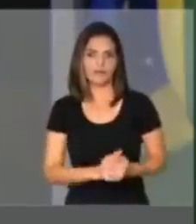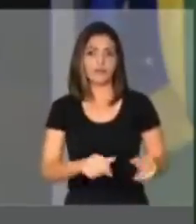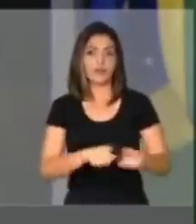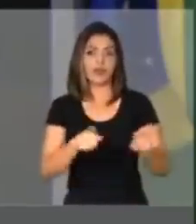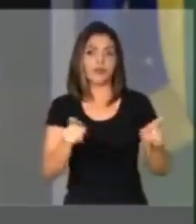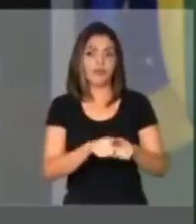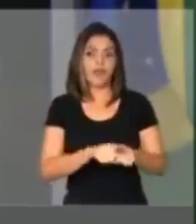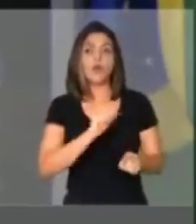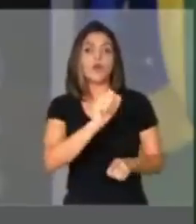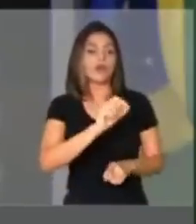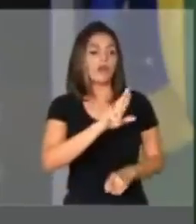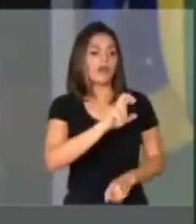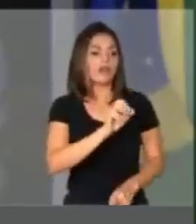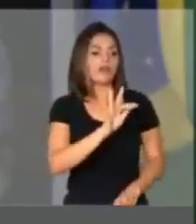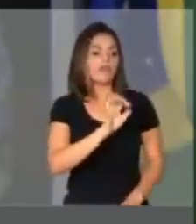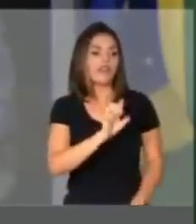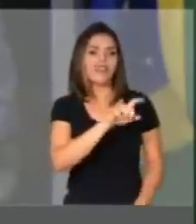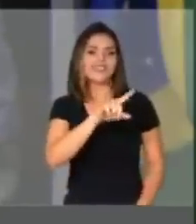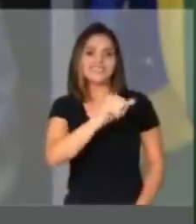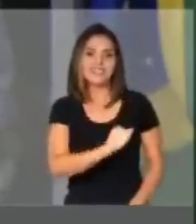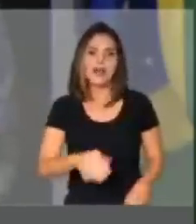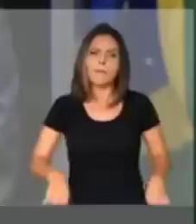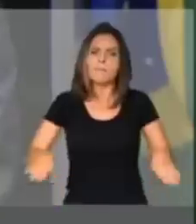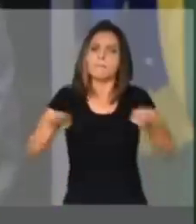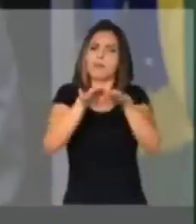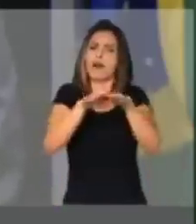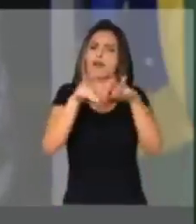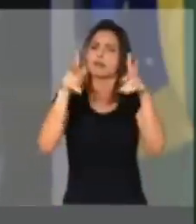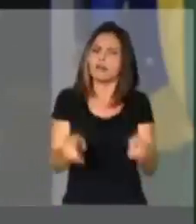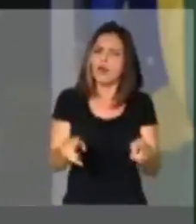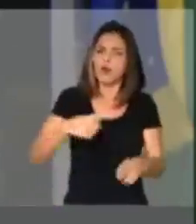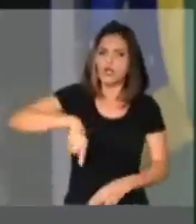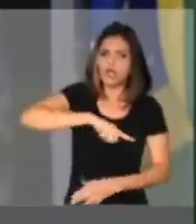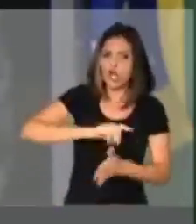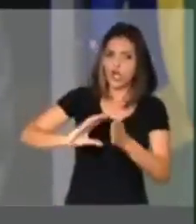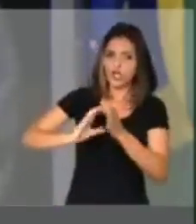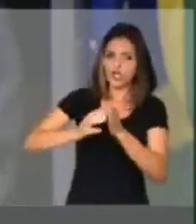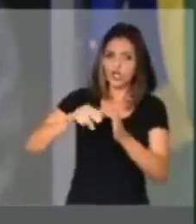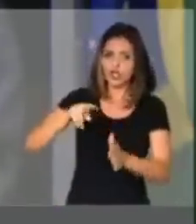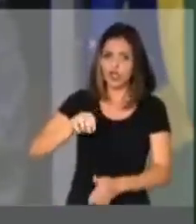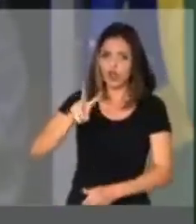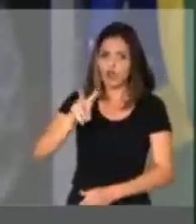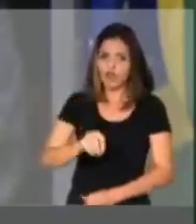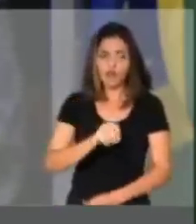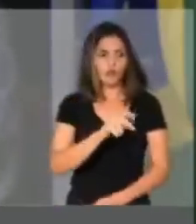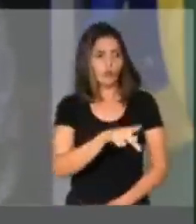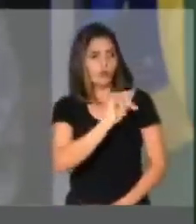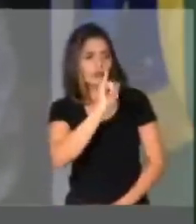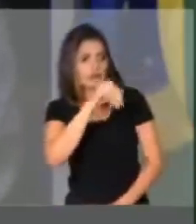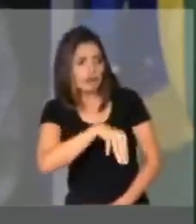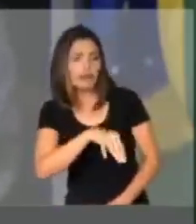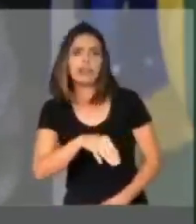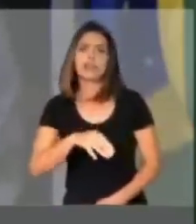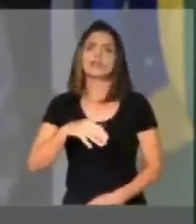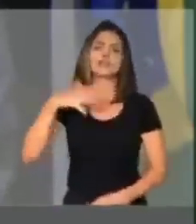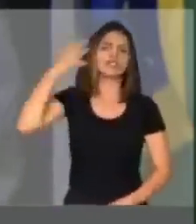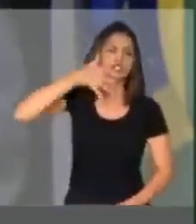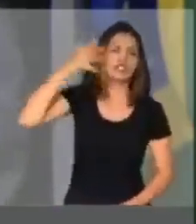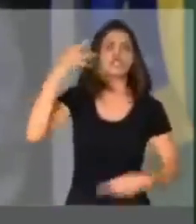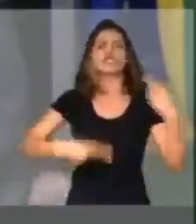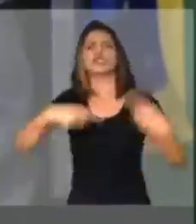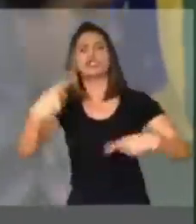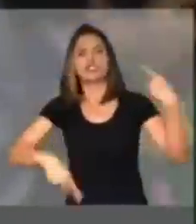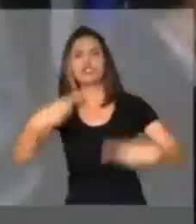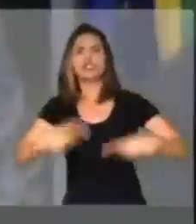da alegria na Refesa, paridade que nós do Novo e Kim Kataguiri ficamos aqui naquela sessão de votação